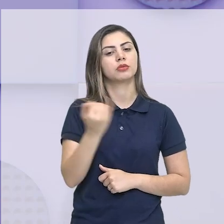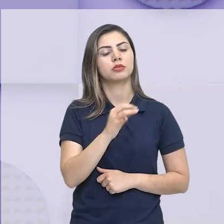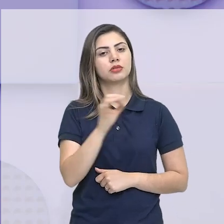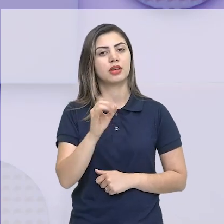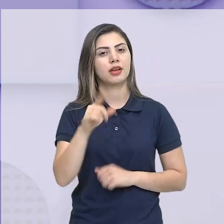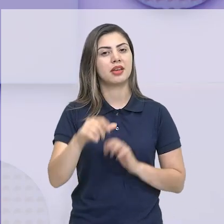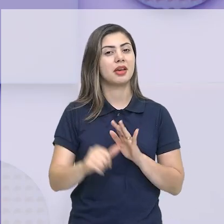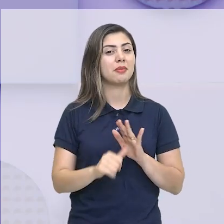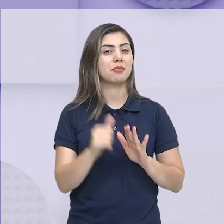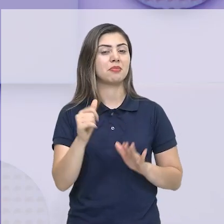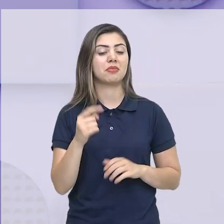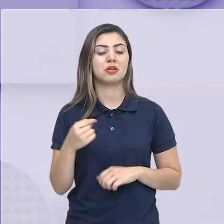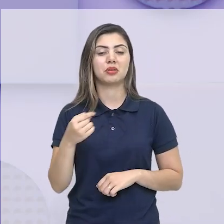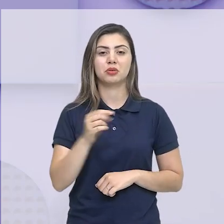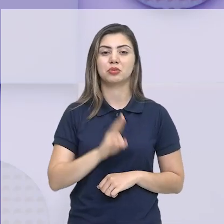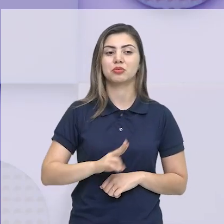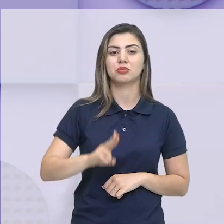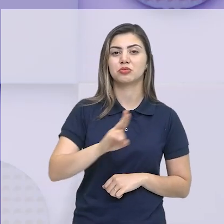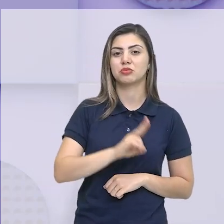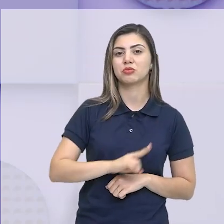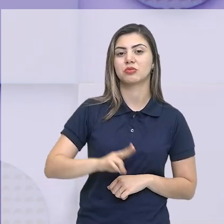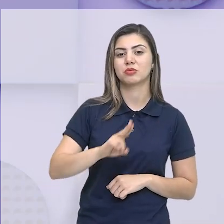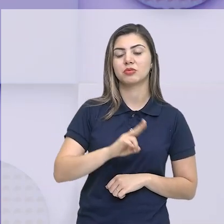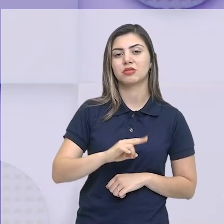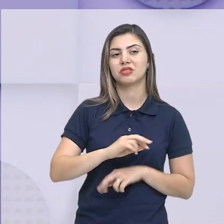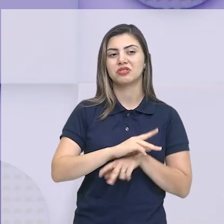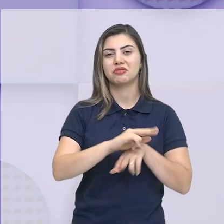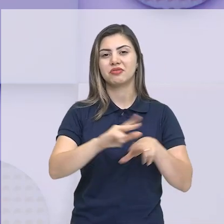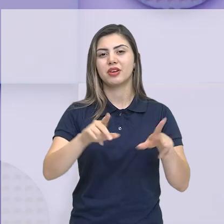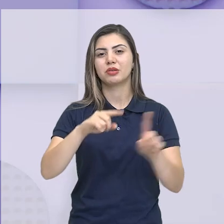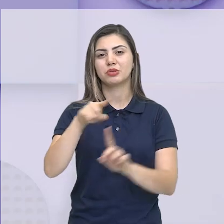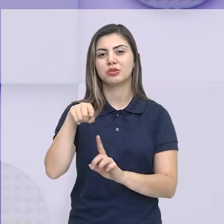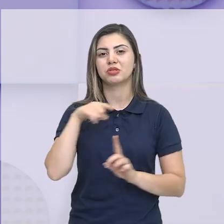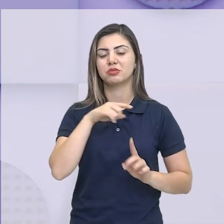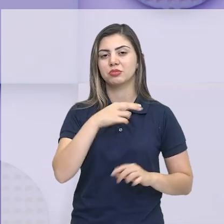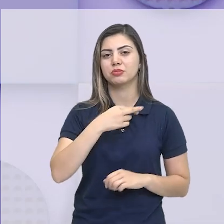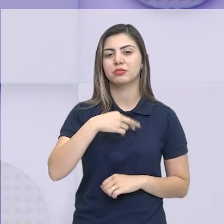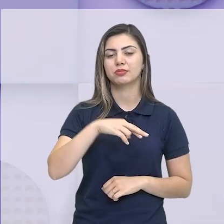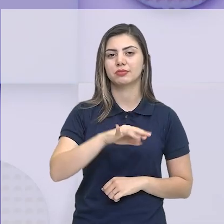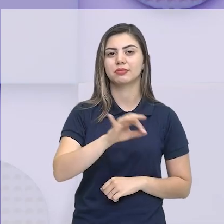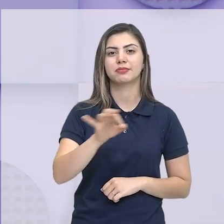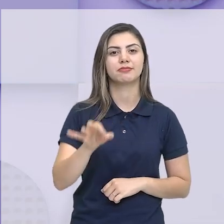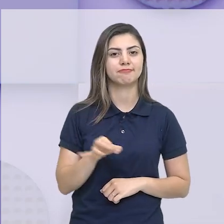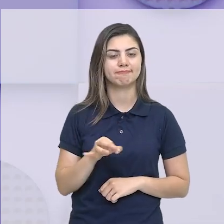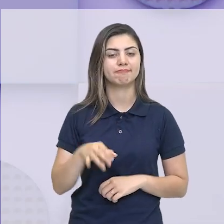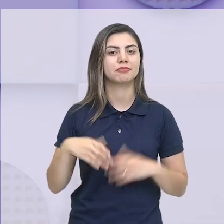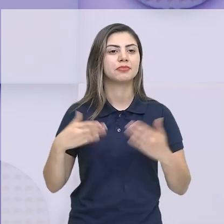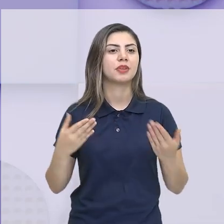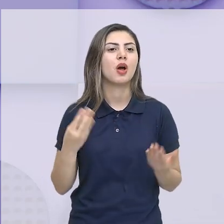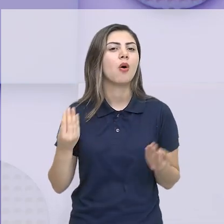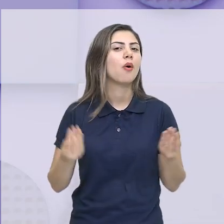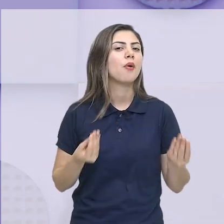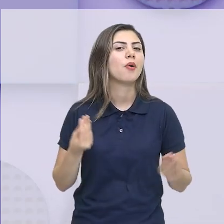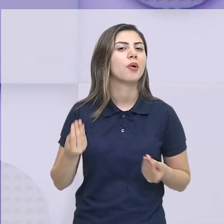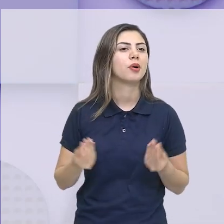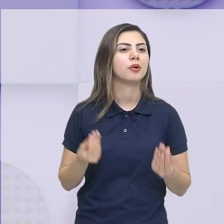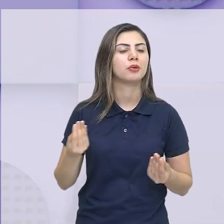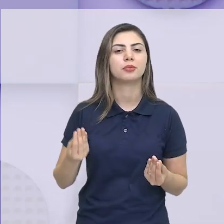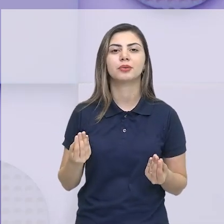a primeira a ser utilizada pelas mais variadas tradições religiosas e que vai, de certa